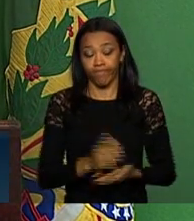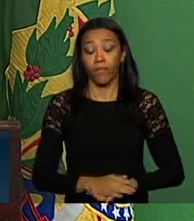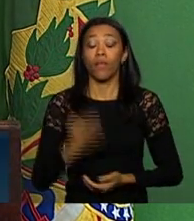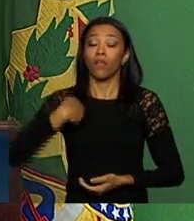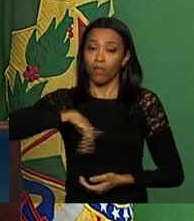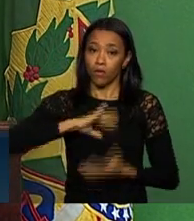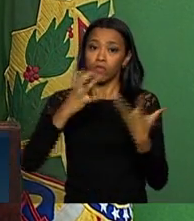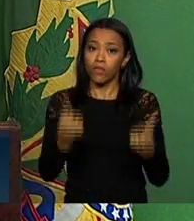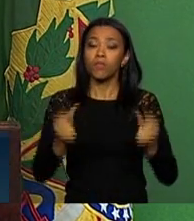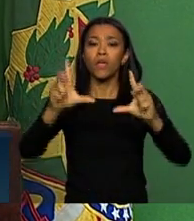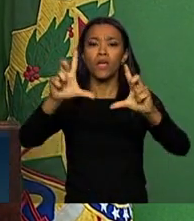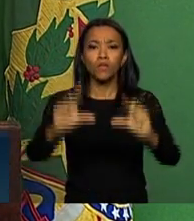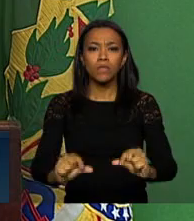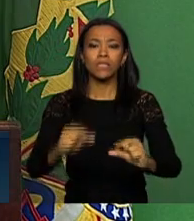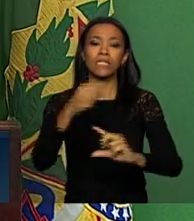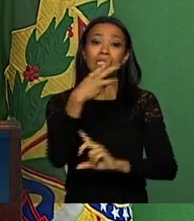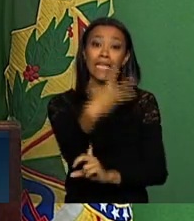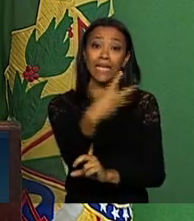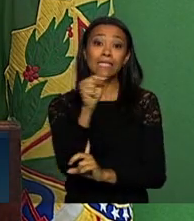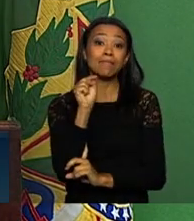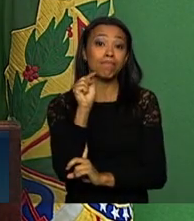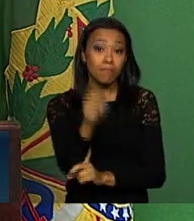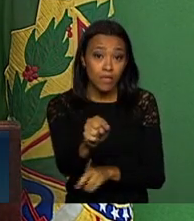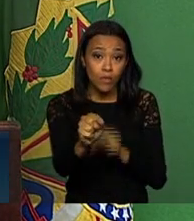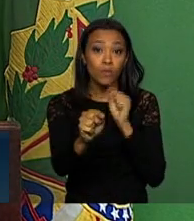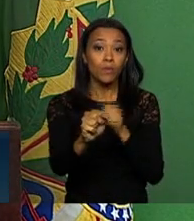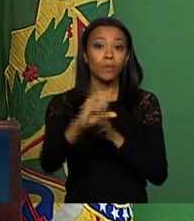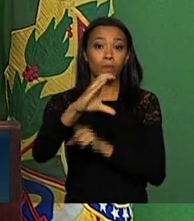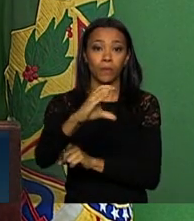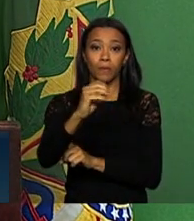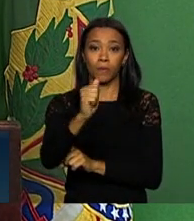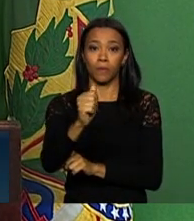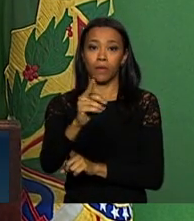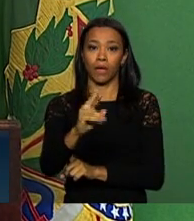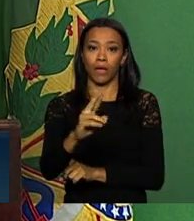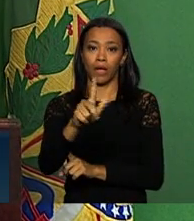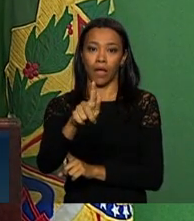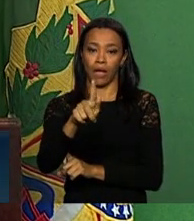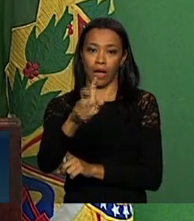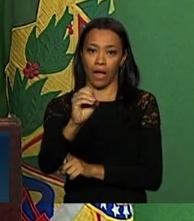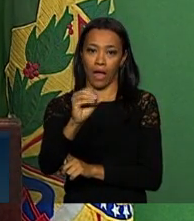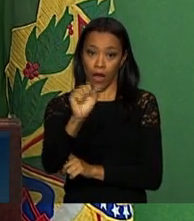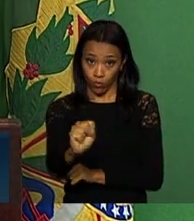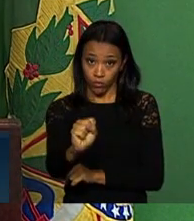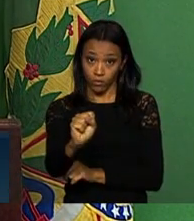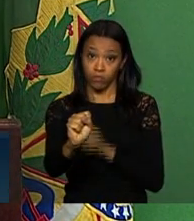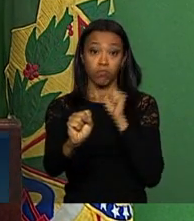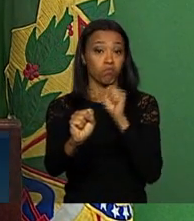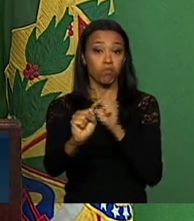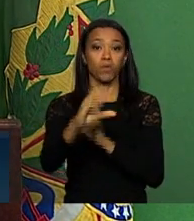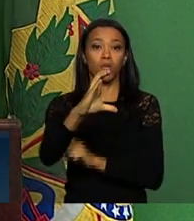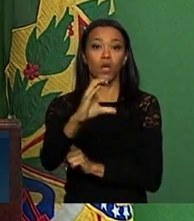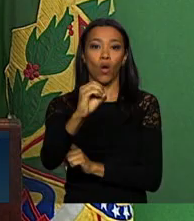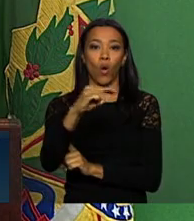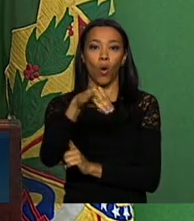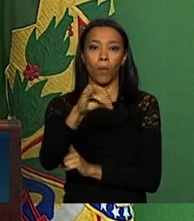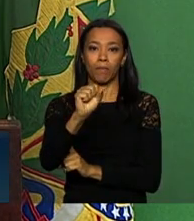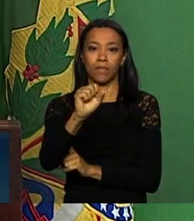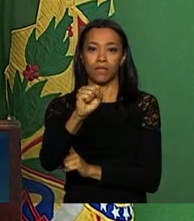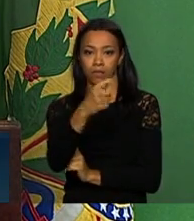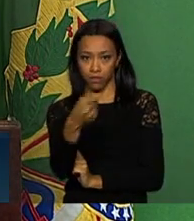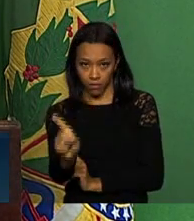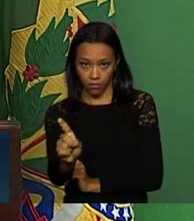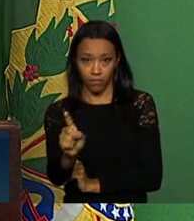reduzir 3000 cargos em comissão com essas iniciativas